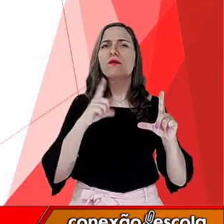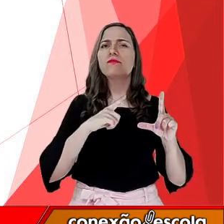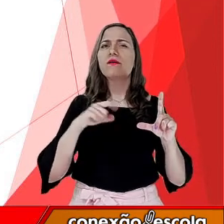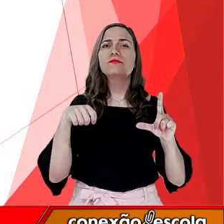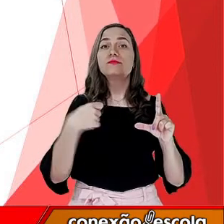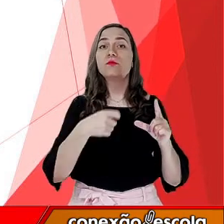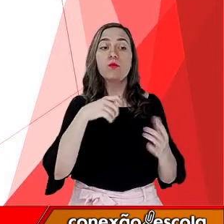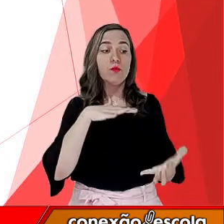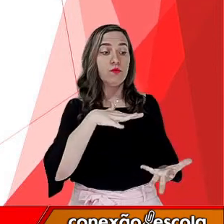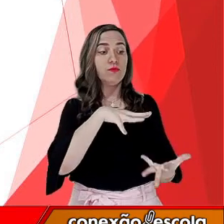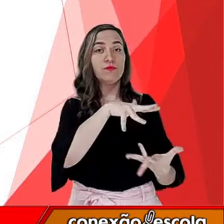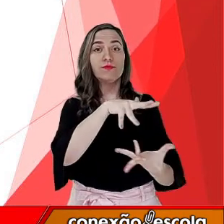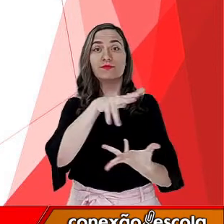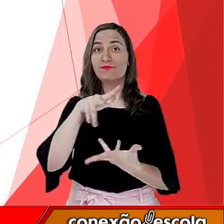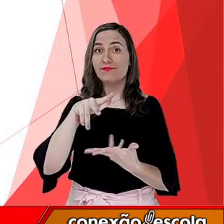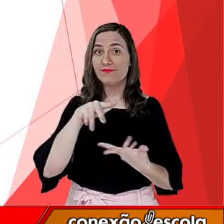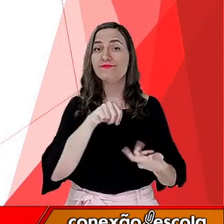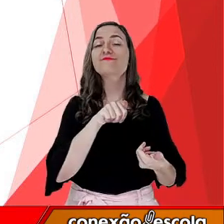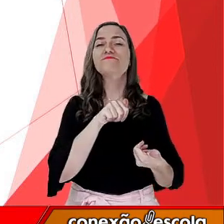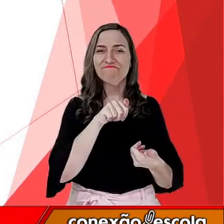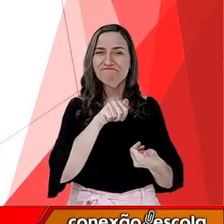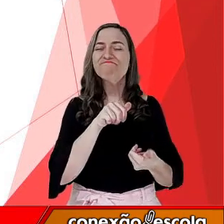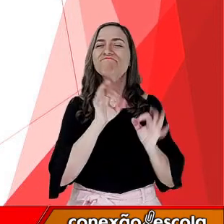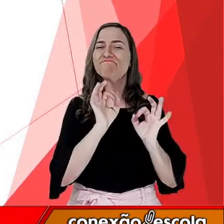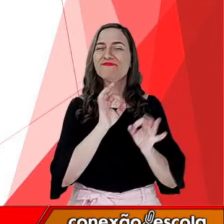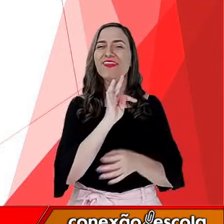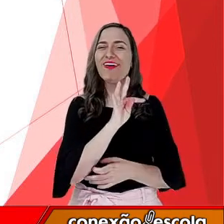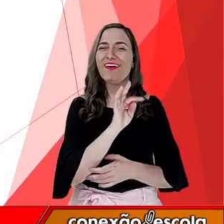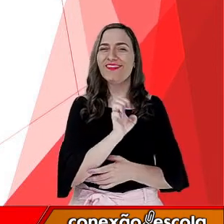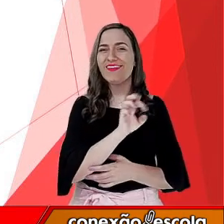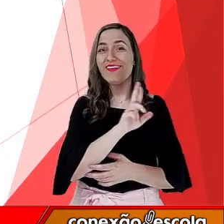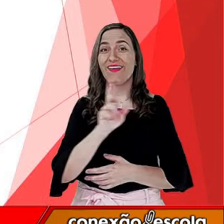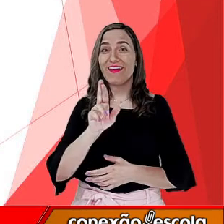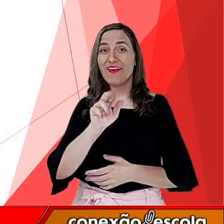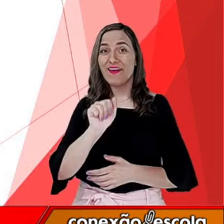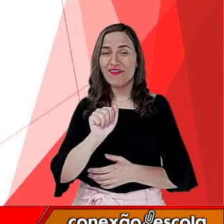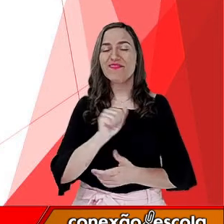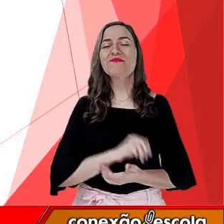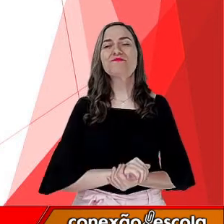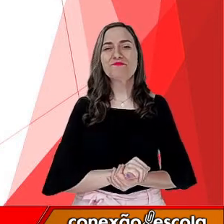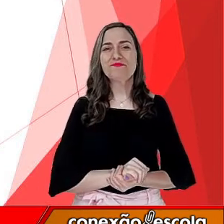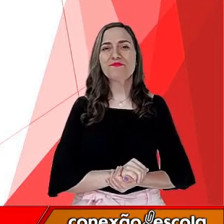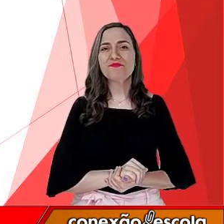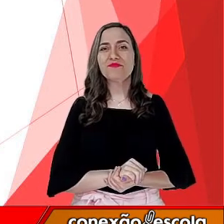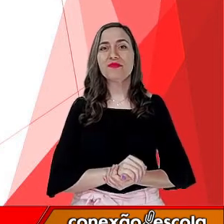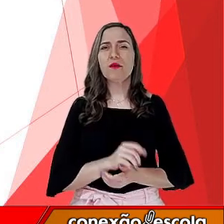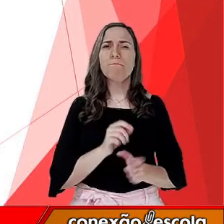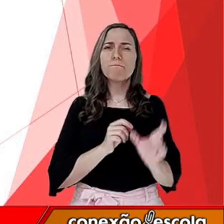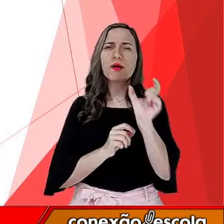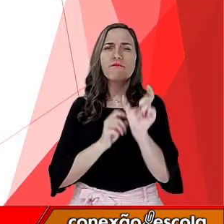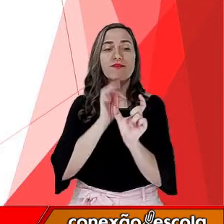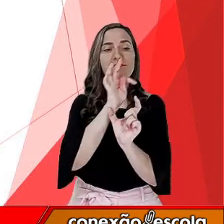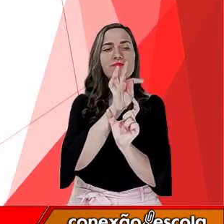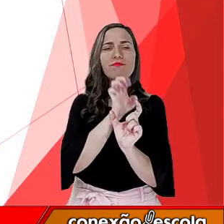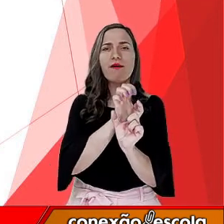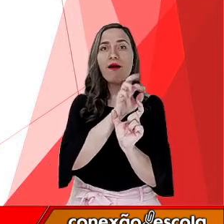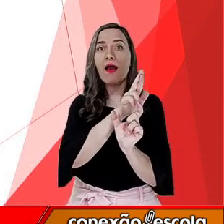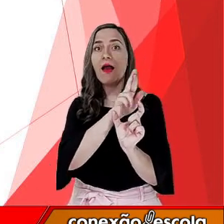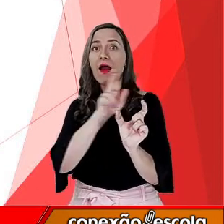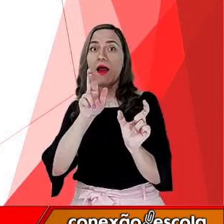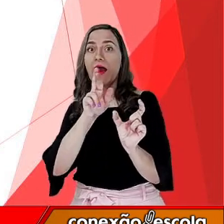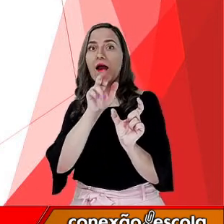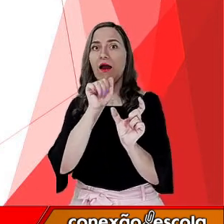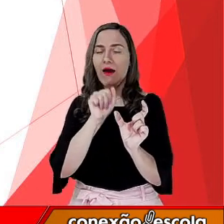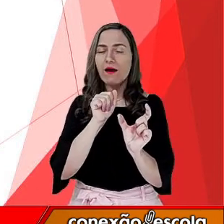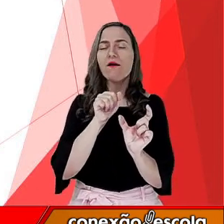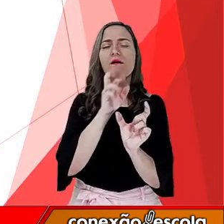esse planeta? Isso mesmo, o planeta Terra. A palavra Terra tem